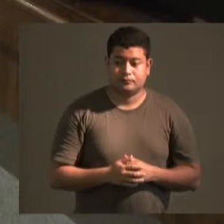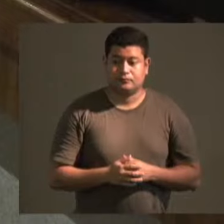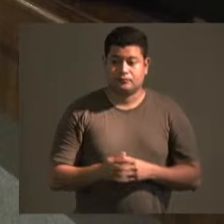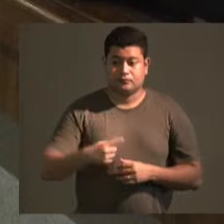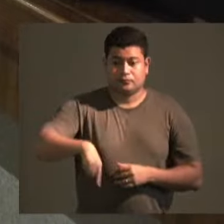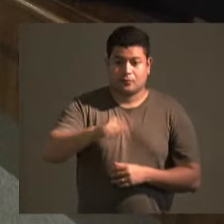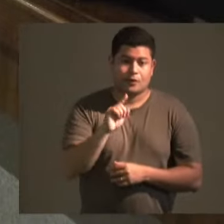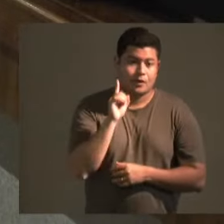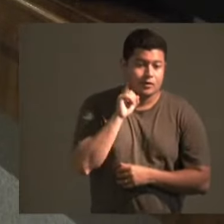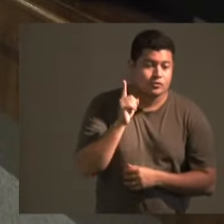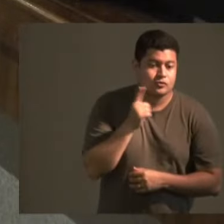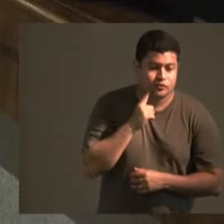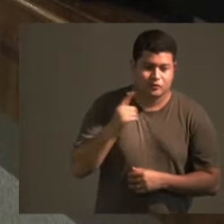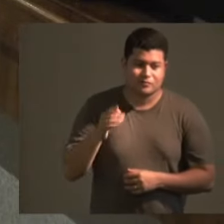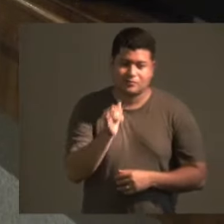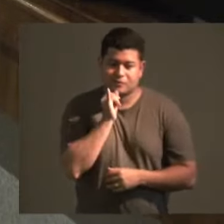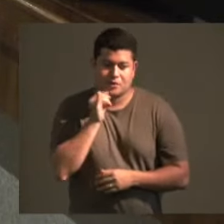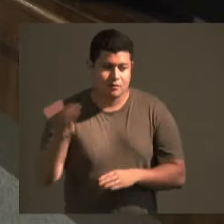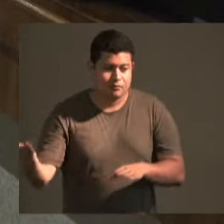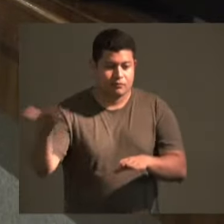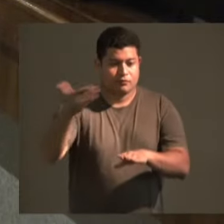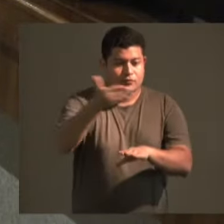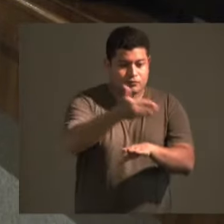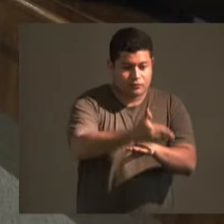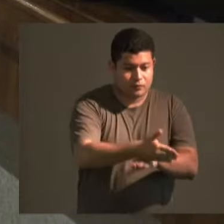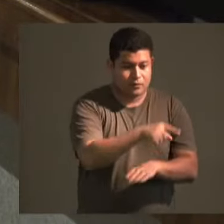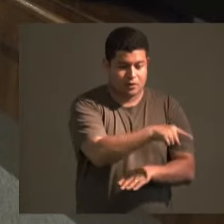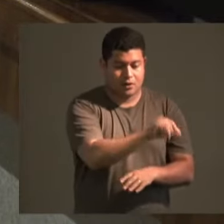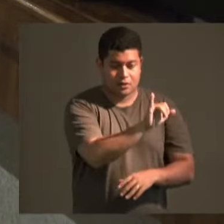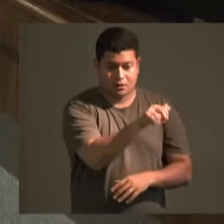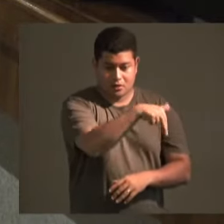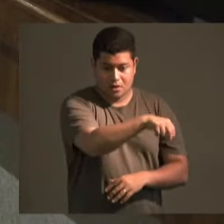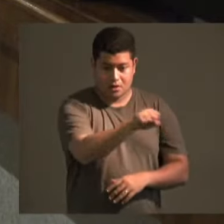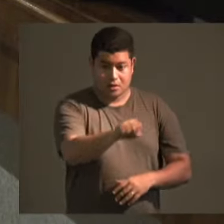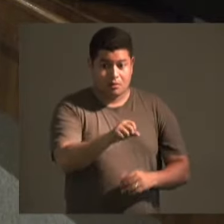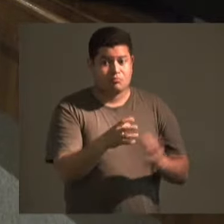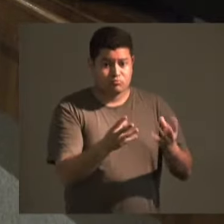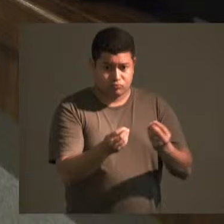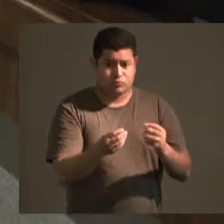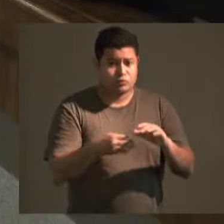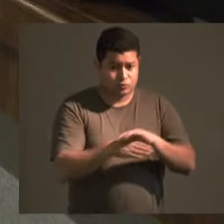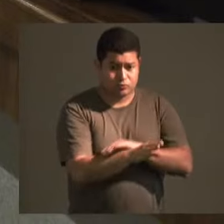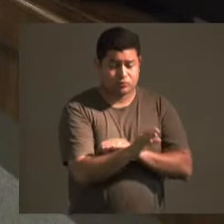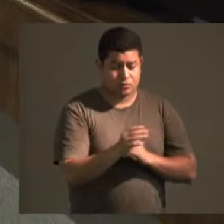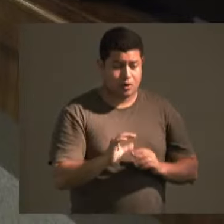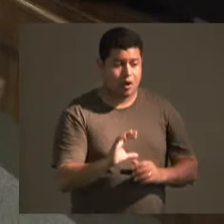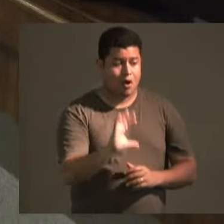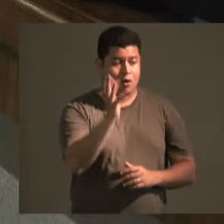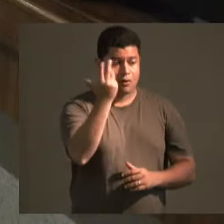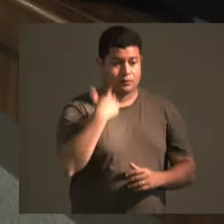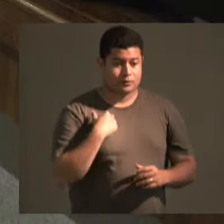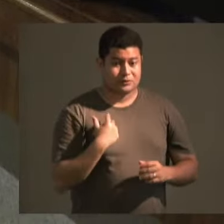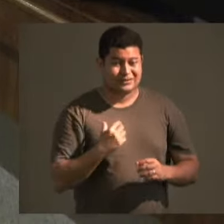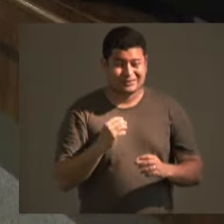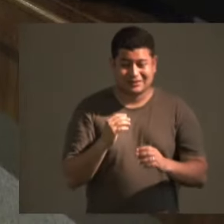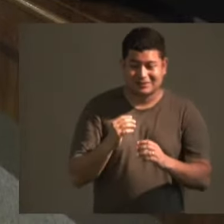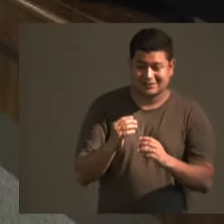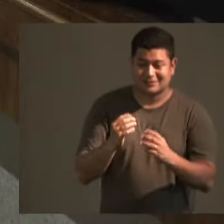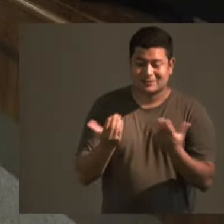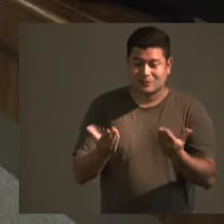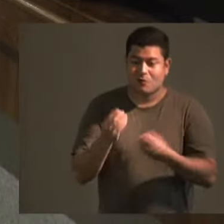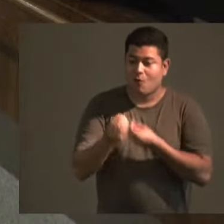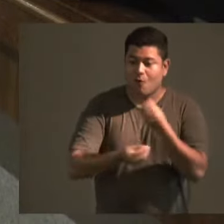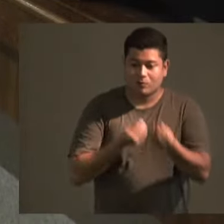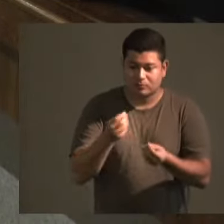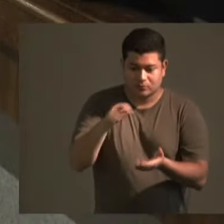atendemos surdos lá no INSS, que tem sendo meio comum, nós temos que se comunicar com eles através de escrita,